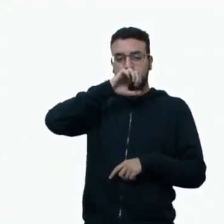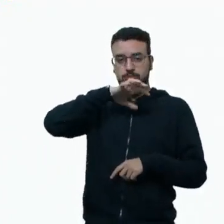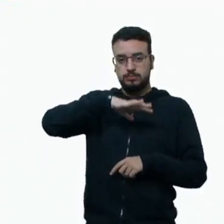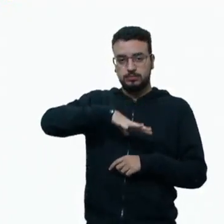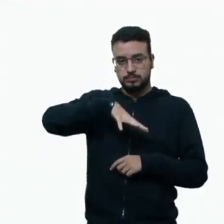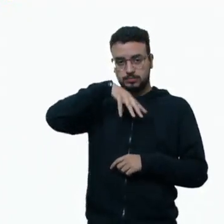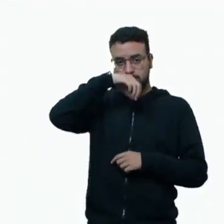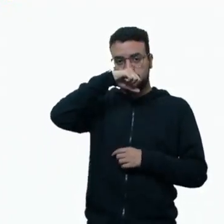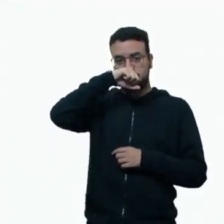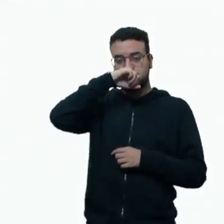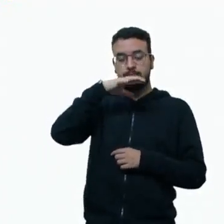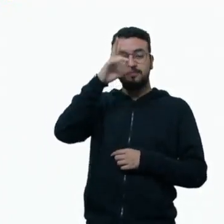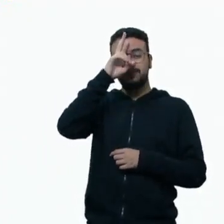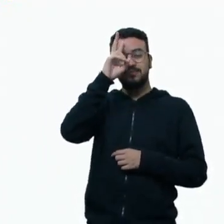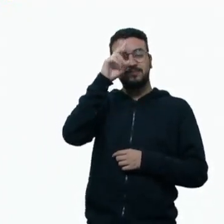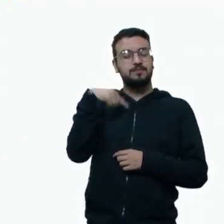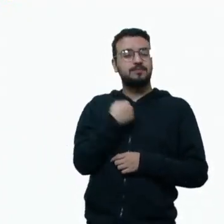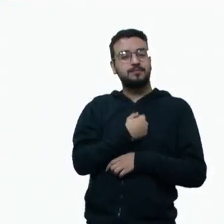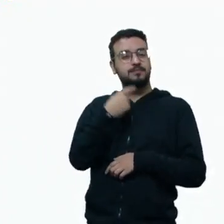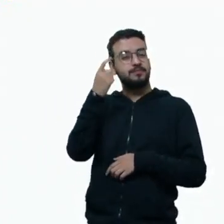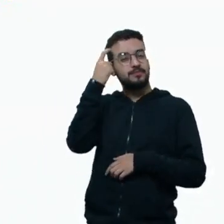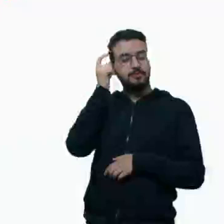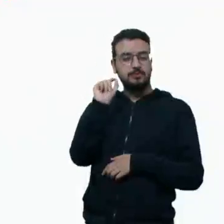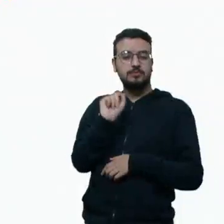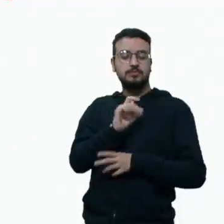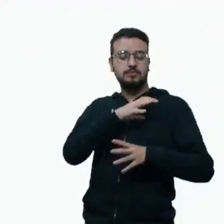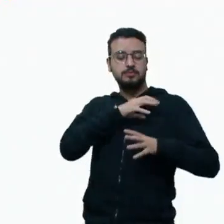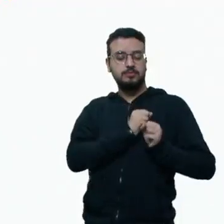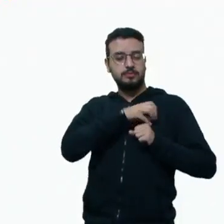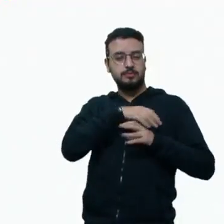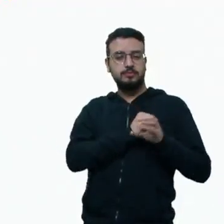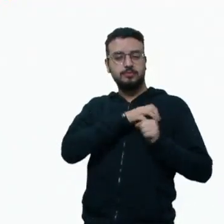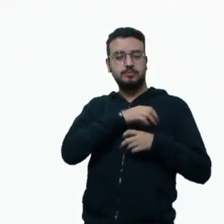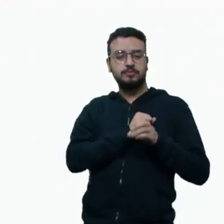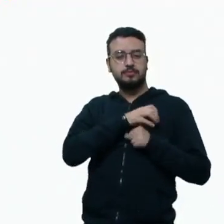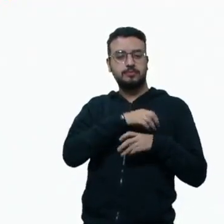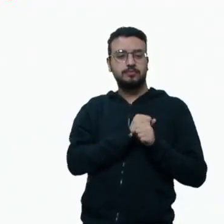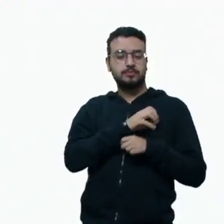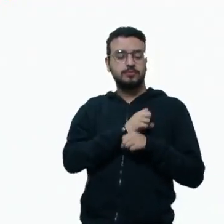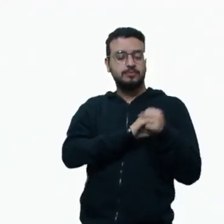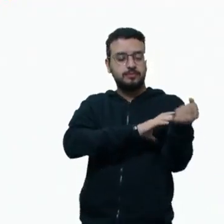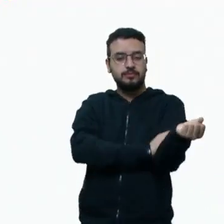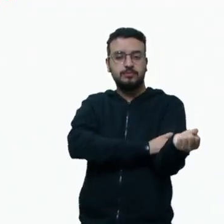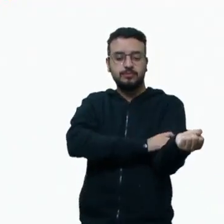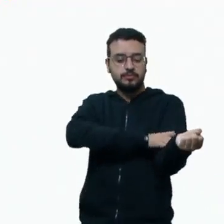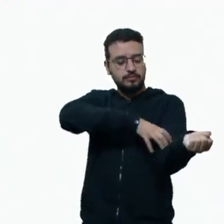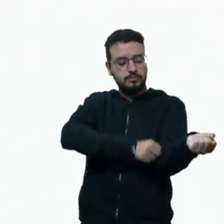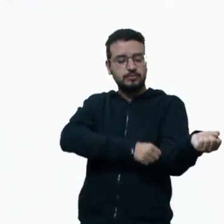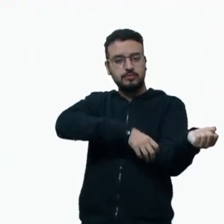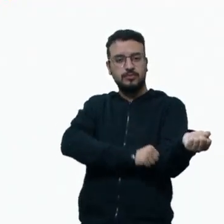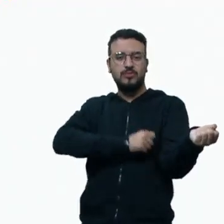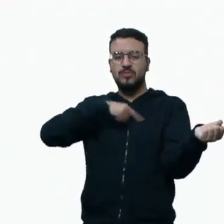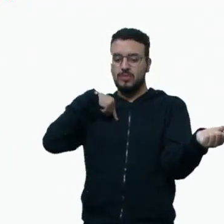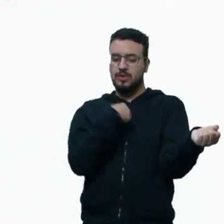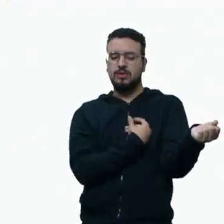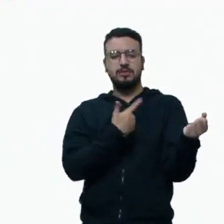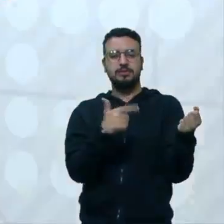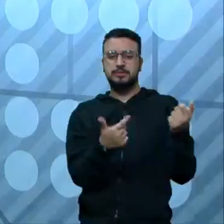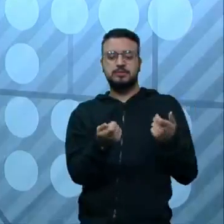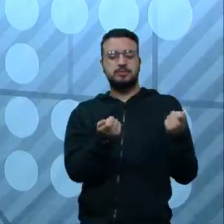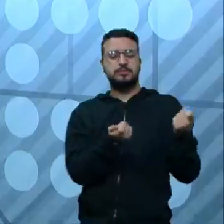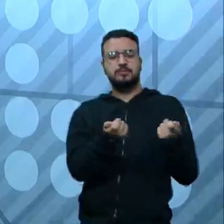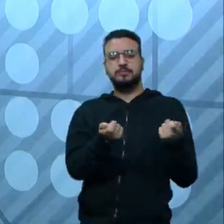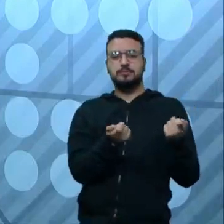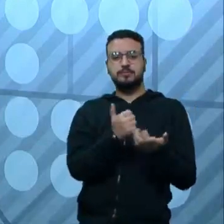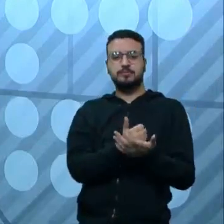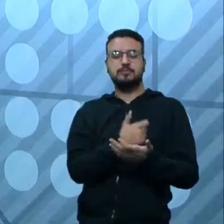gente pensa em bombear sangue, quando a gente pensa na pressão arterial, a gente não tem esse controle. Tá? Então não tem como